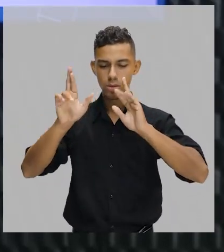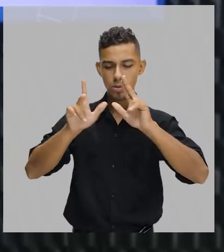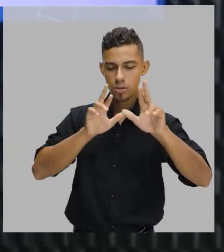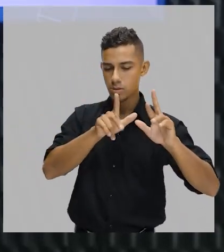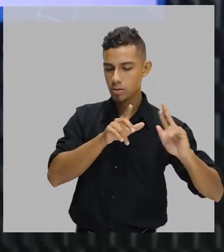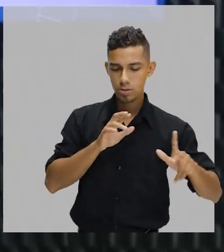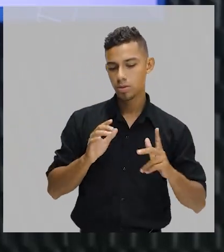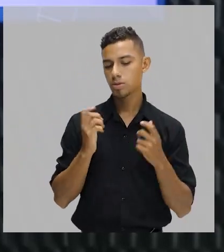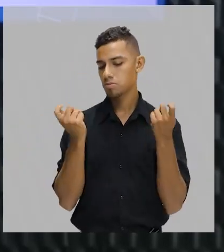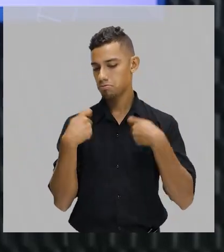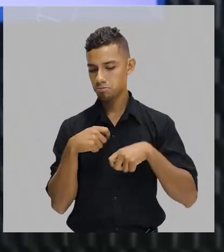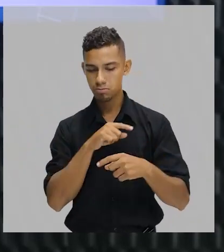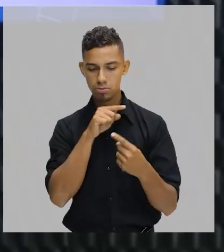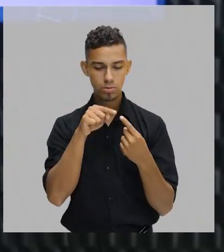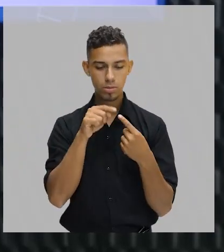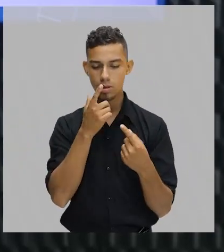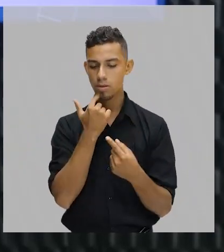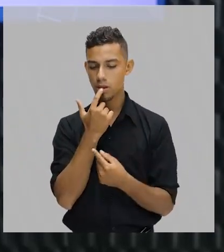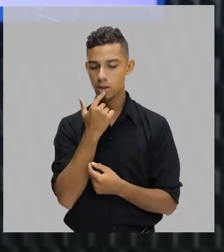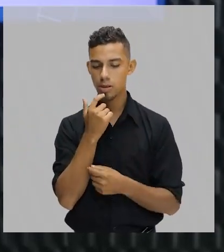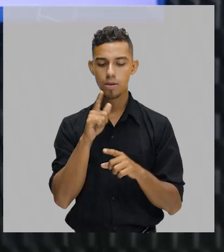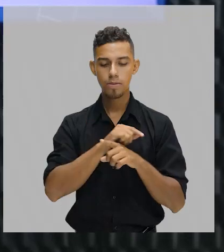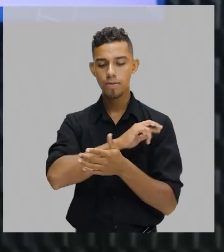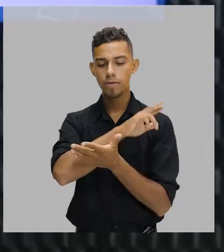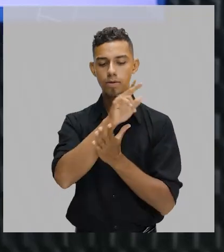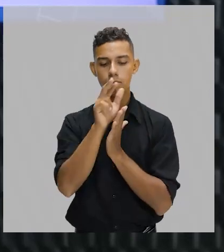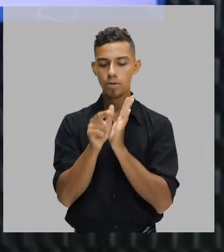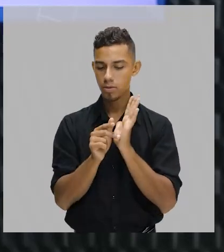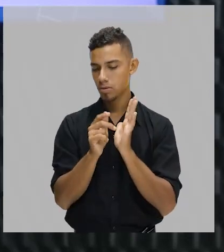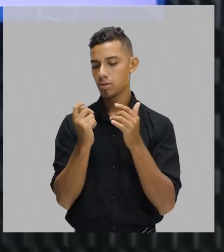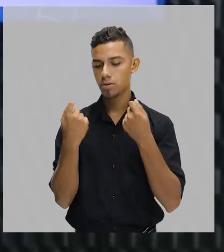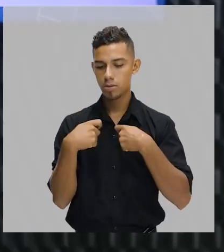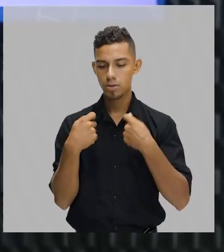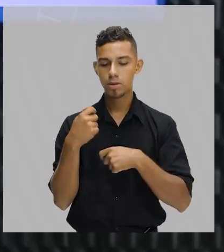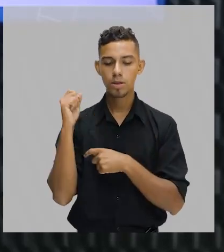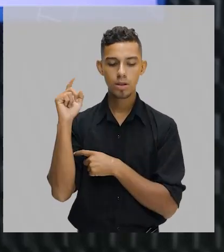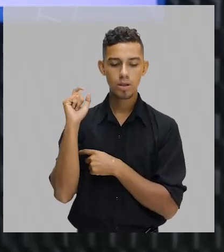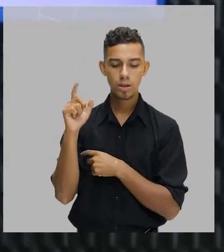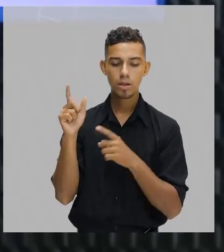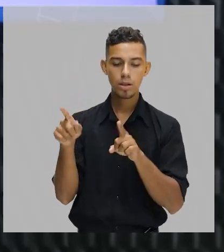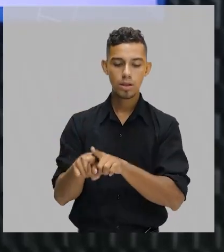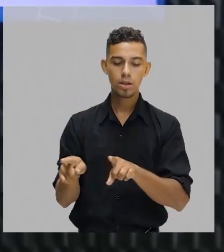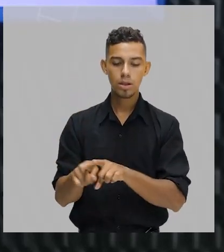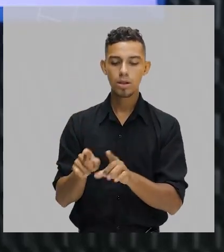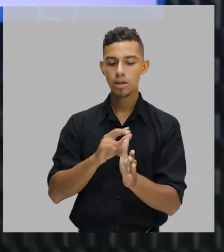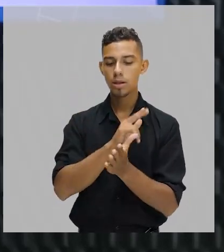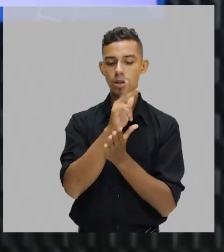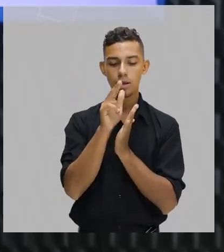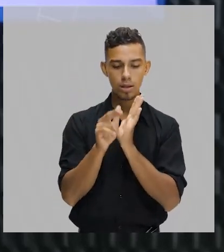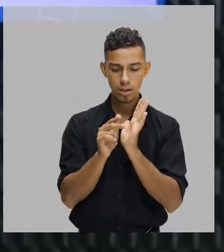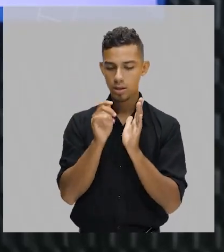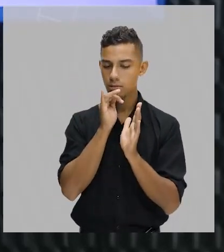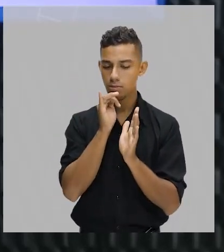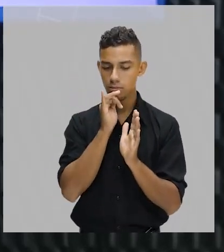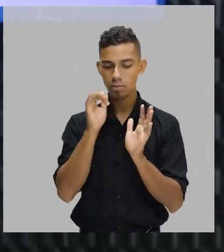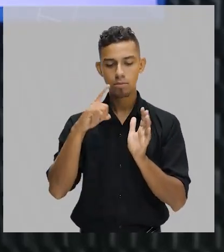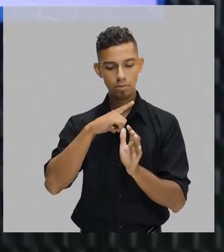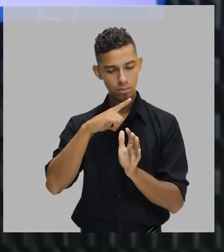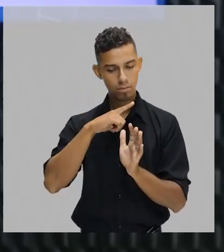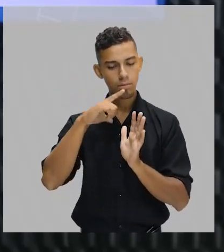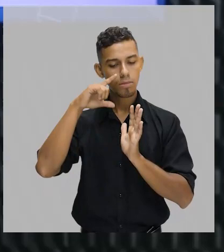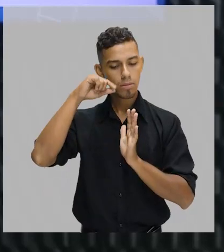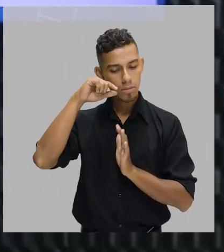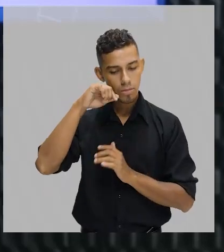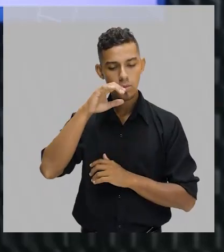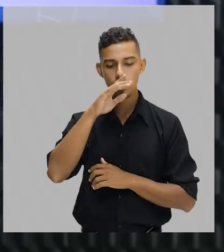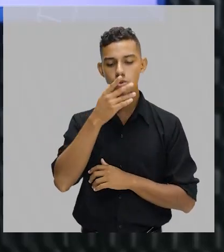essas tonalidades e não só um tipo de vermelho, mas variações de tons de vermelho, não só um tipo de azul, variações de tons de azul. Então, tem lápis de cor